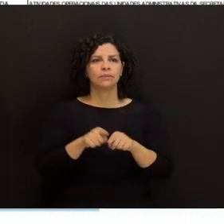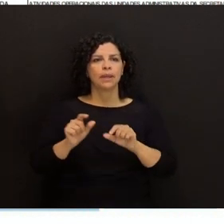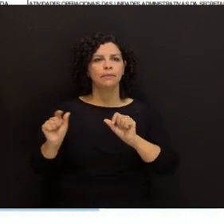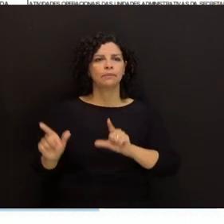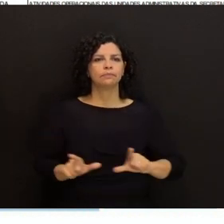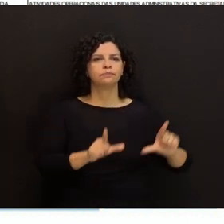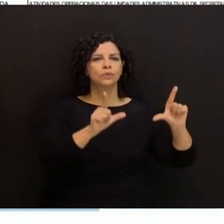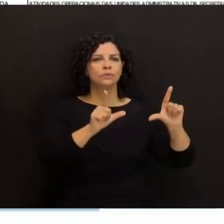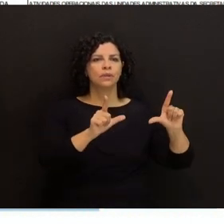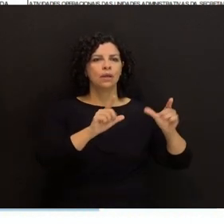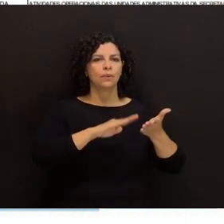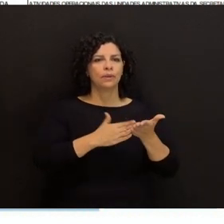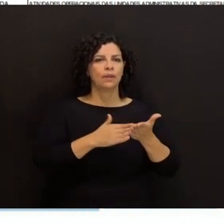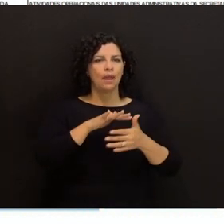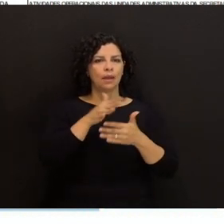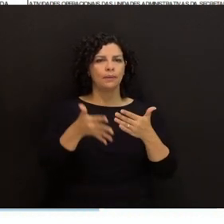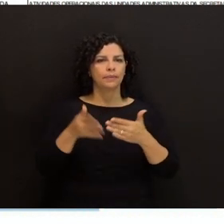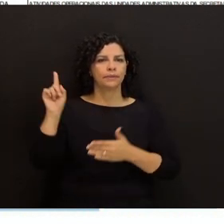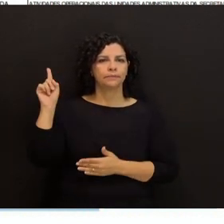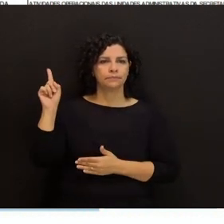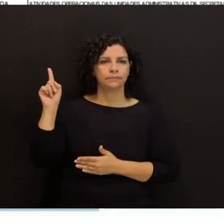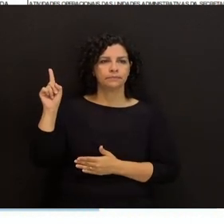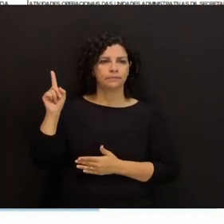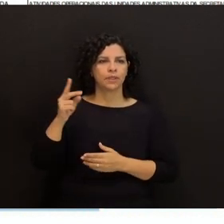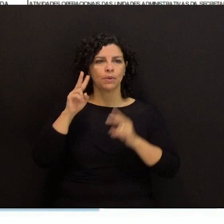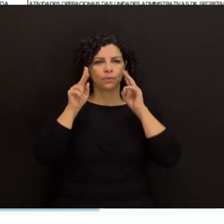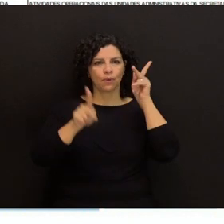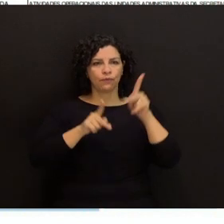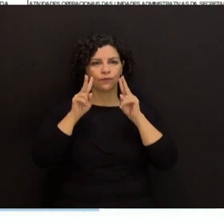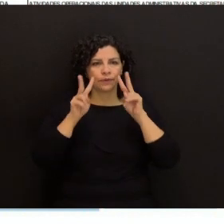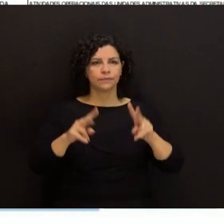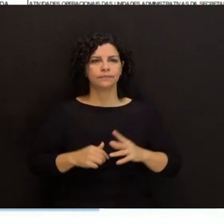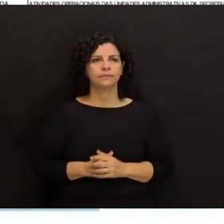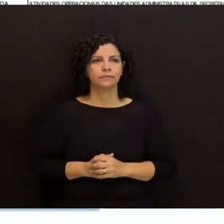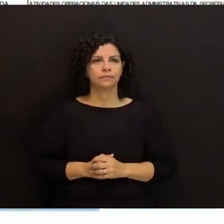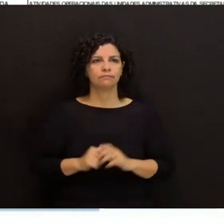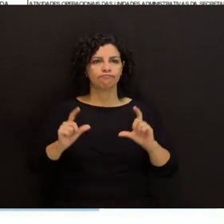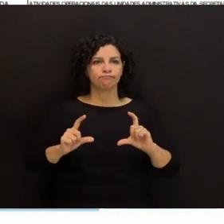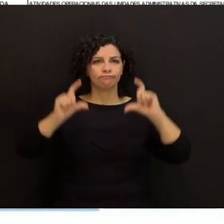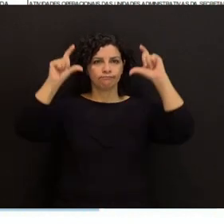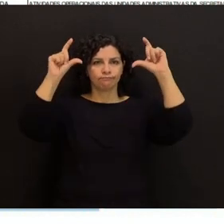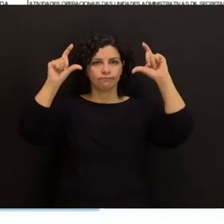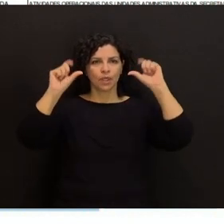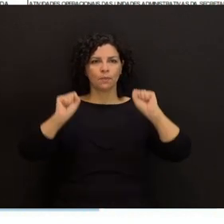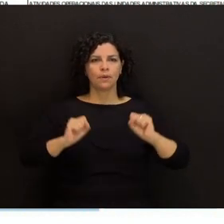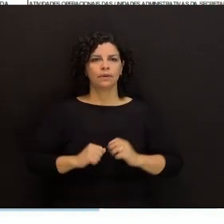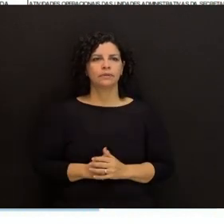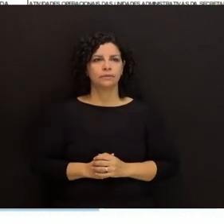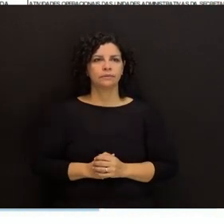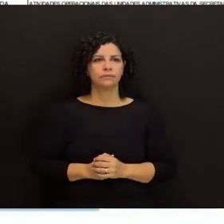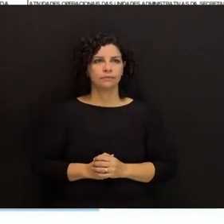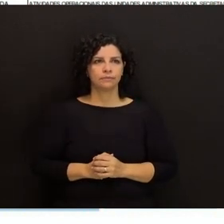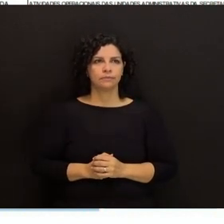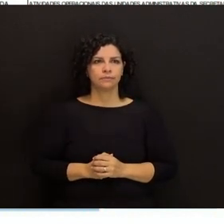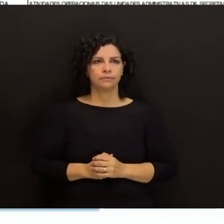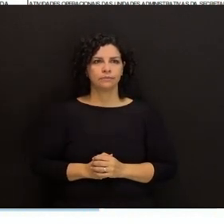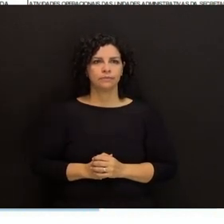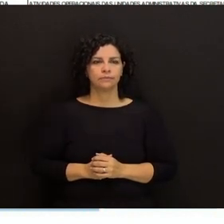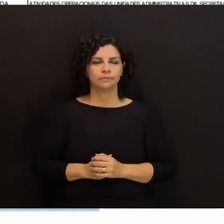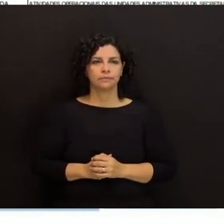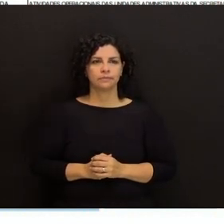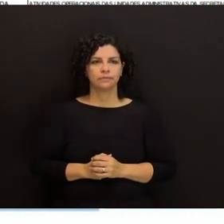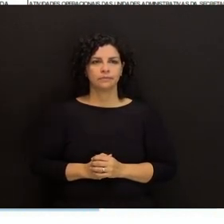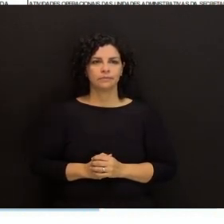lá o quadrinho do painel lá para o povo poder ver Coloca mais para cima lá a interpretação de libras fazendo